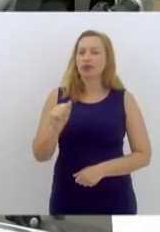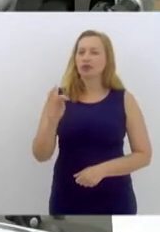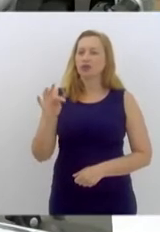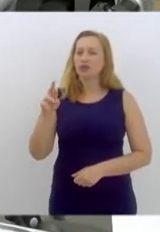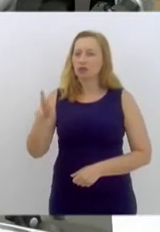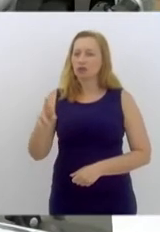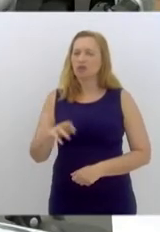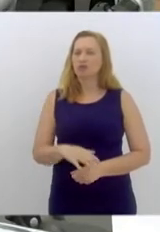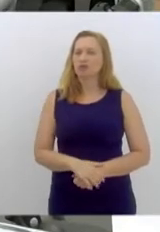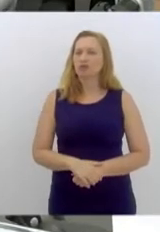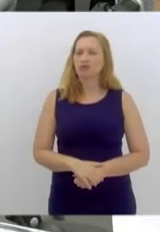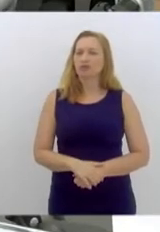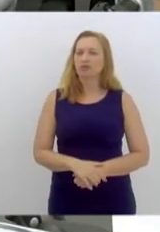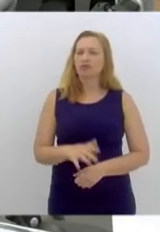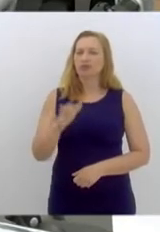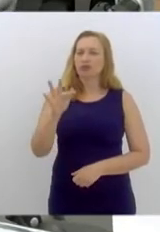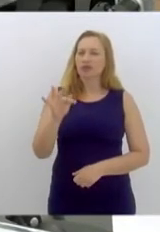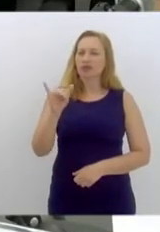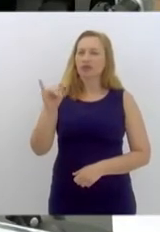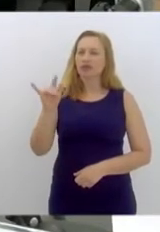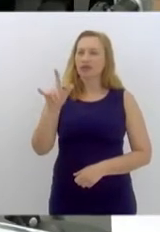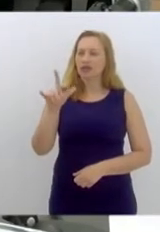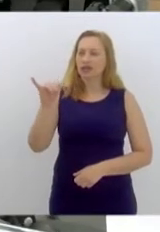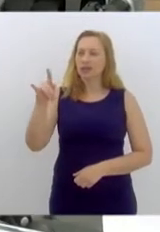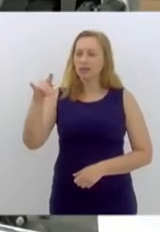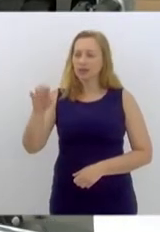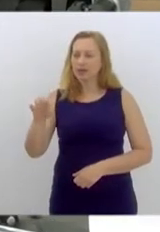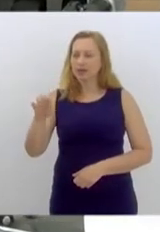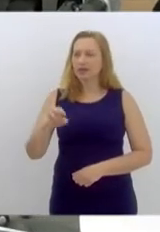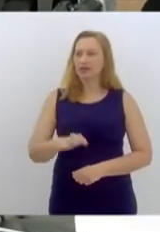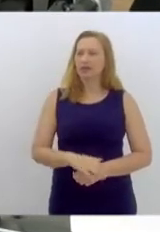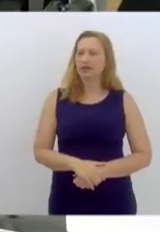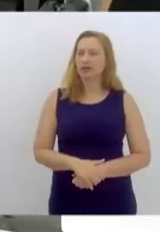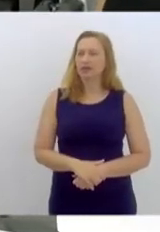prazer. O Felipe Cipriani,